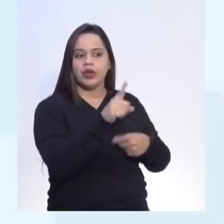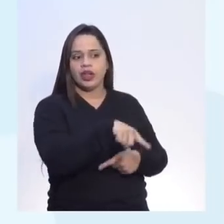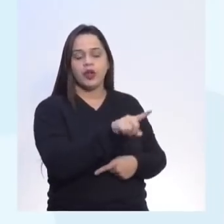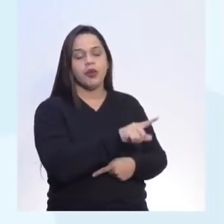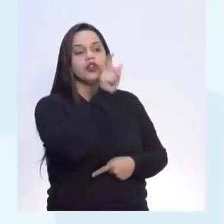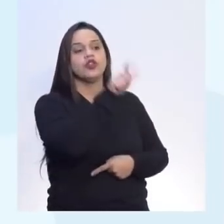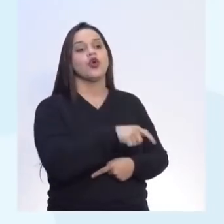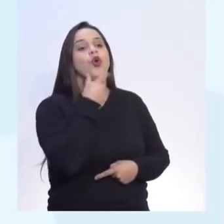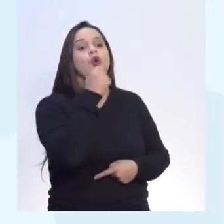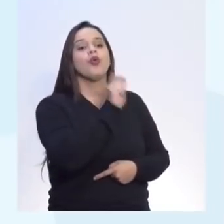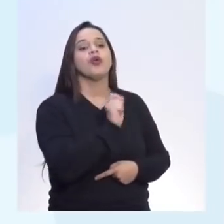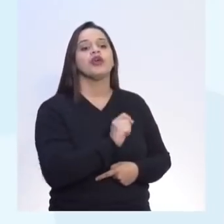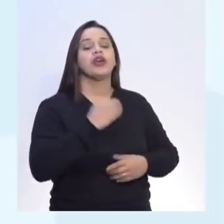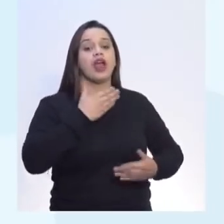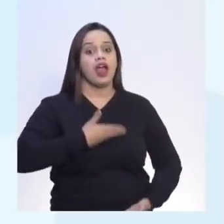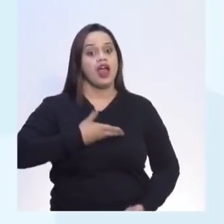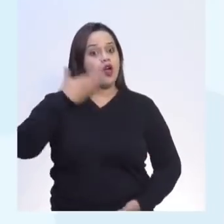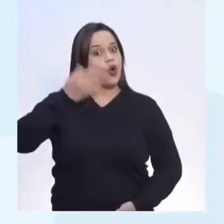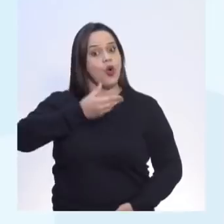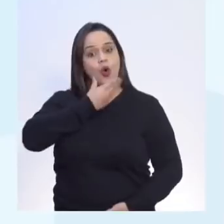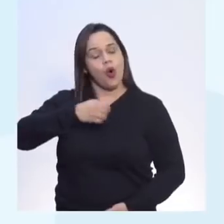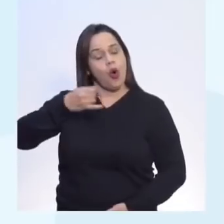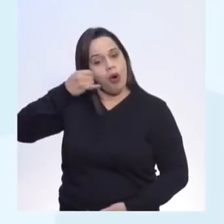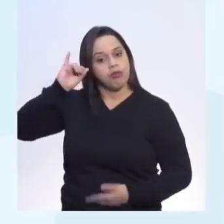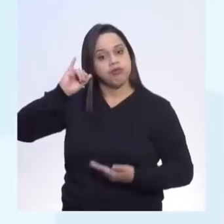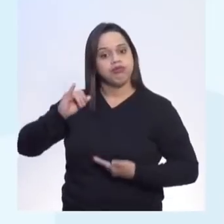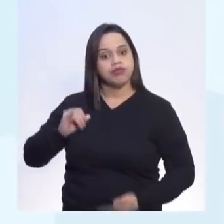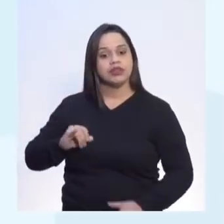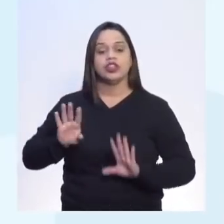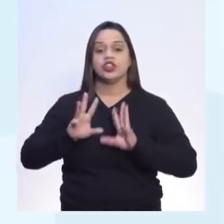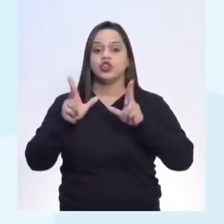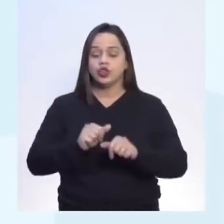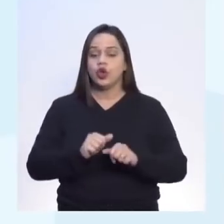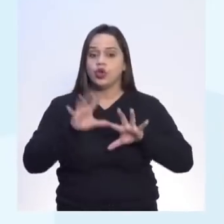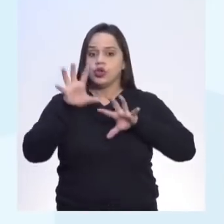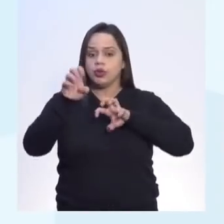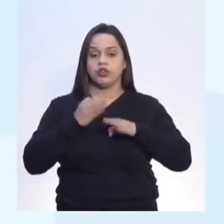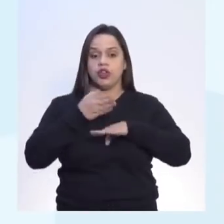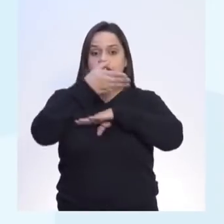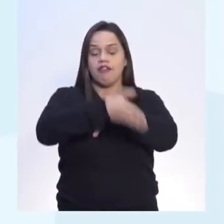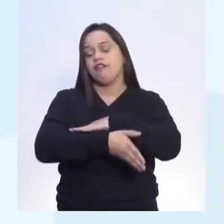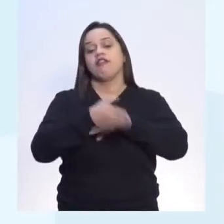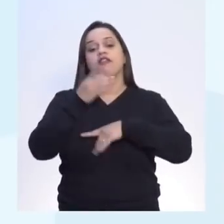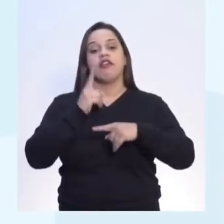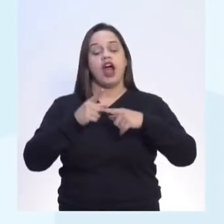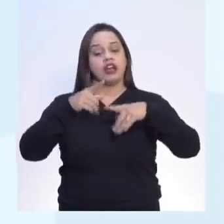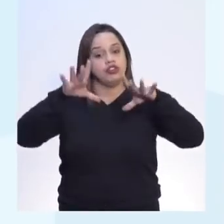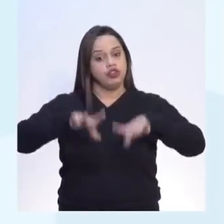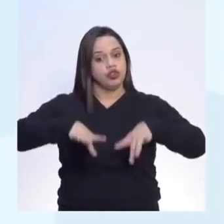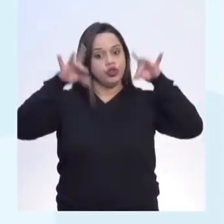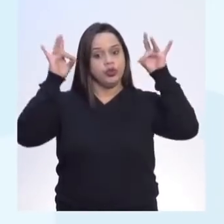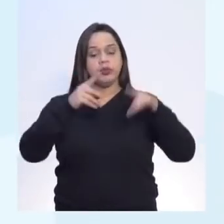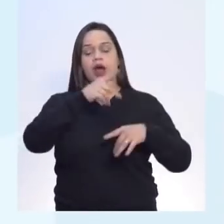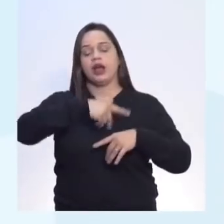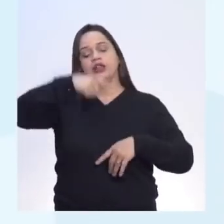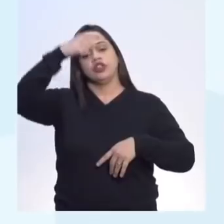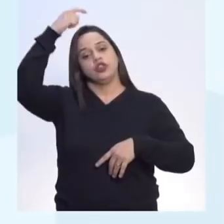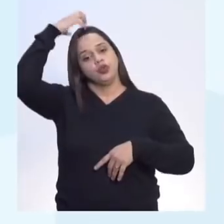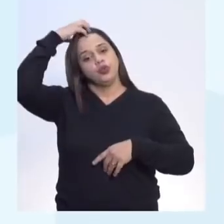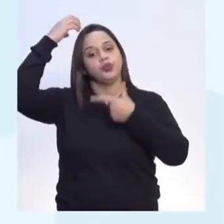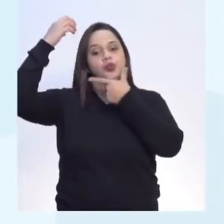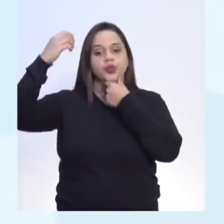outro senão o Minotauro. De todos os monstros que invadiram o palácio do príncipe Codadad, só